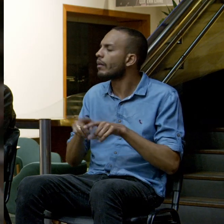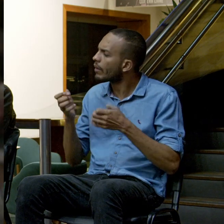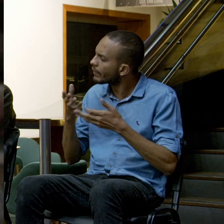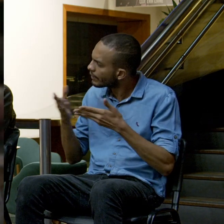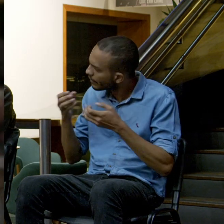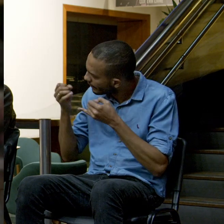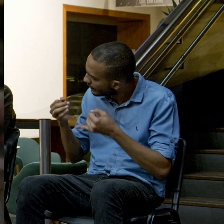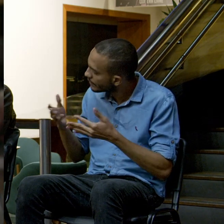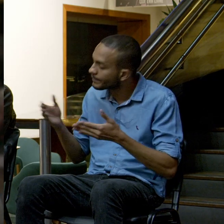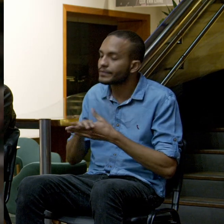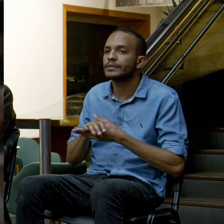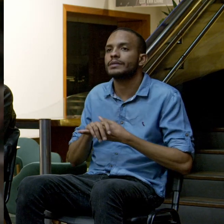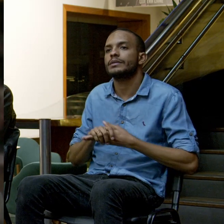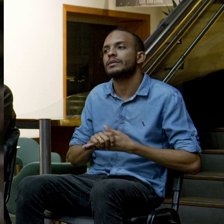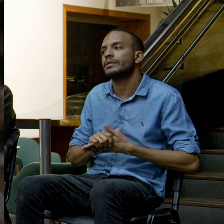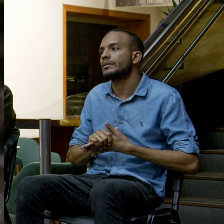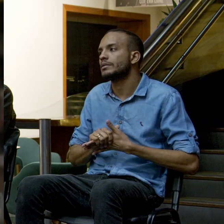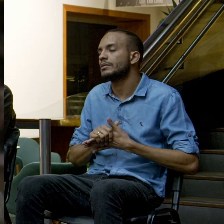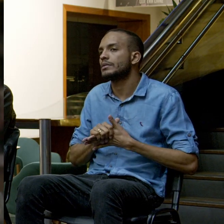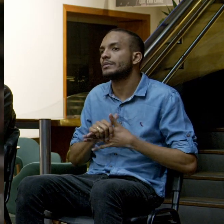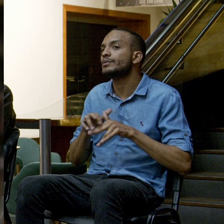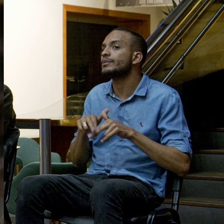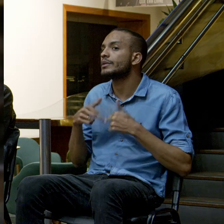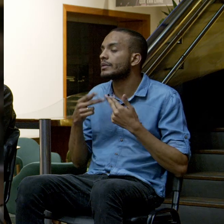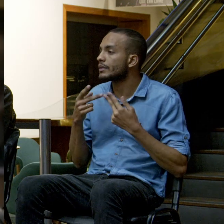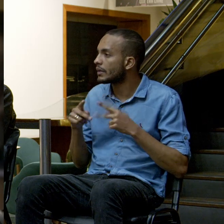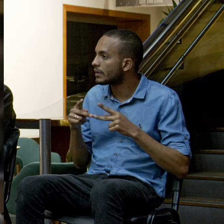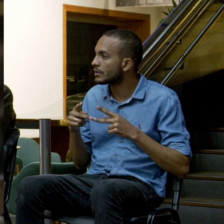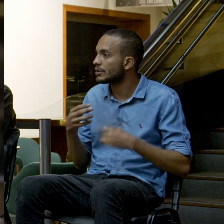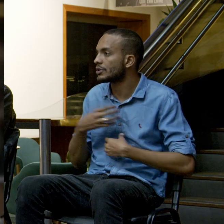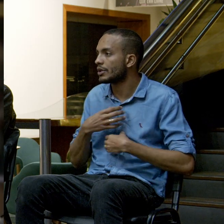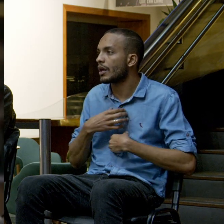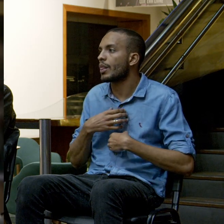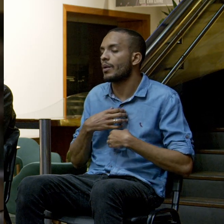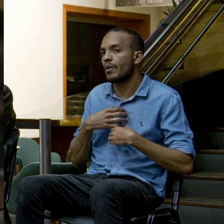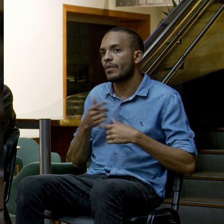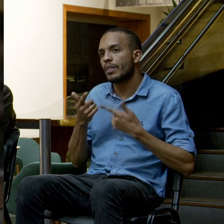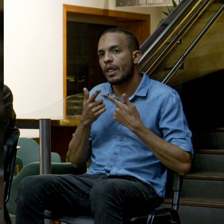de vocês, assim, a partir dessa figura de linguagem,